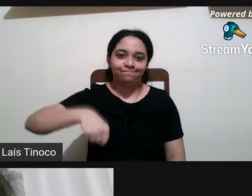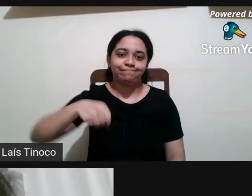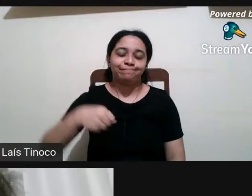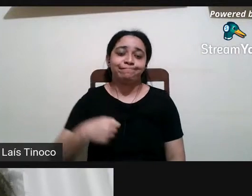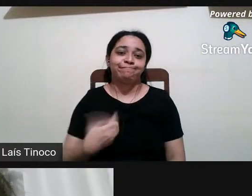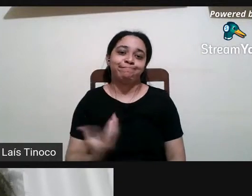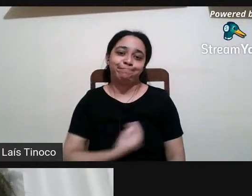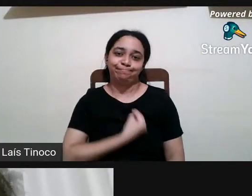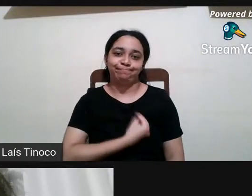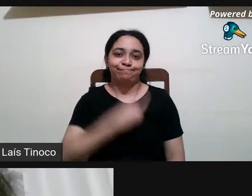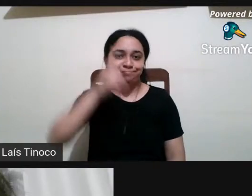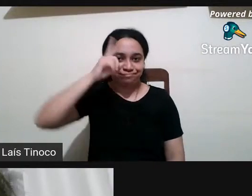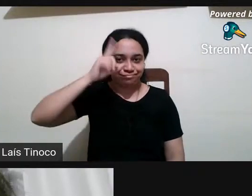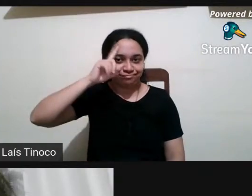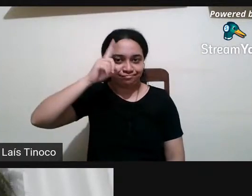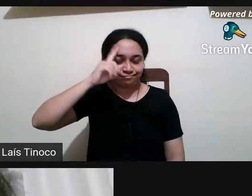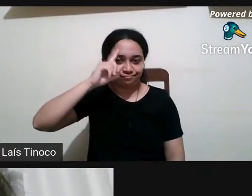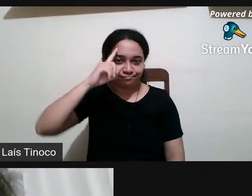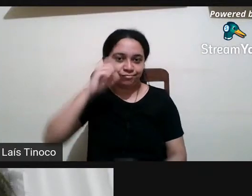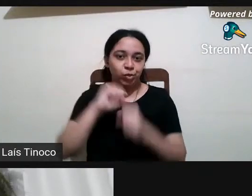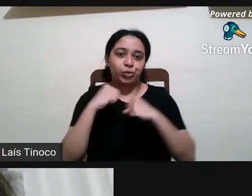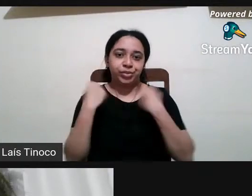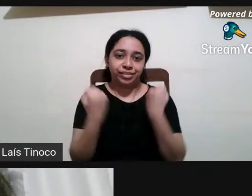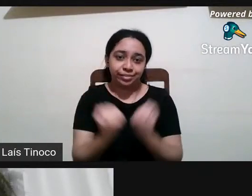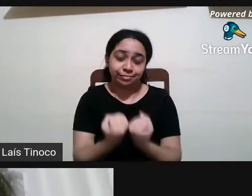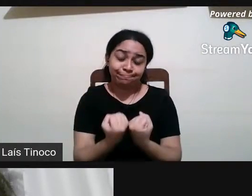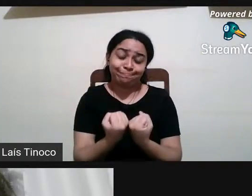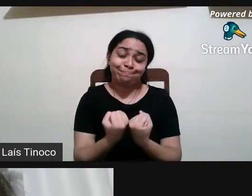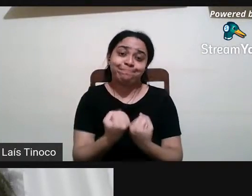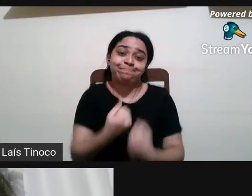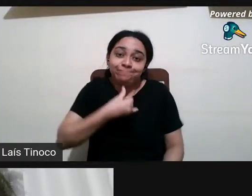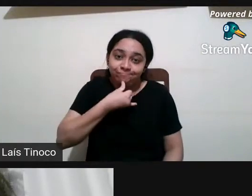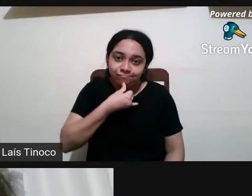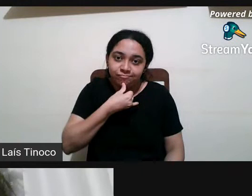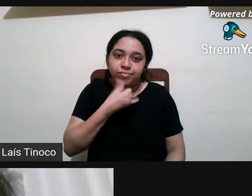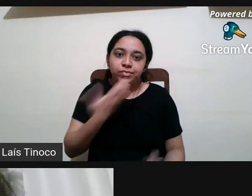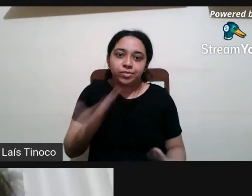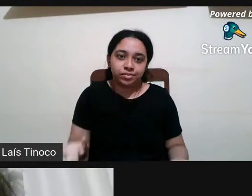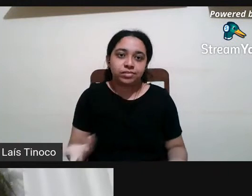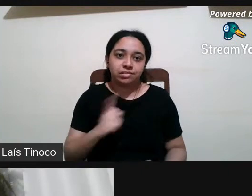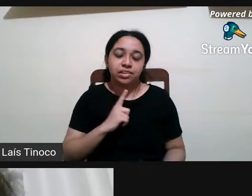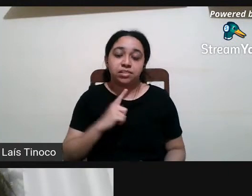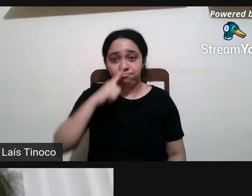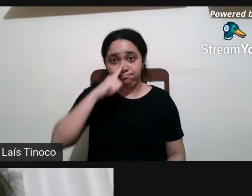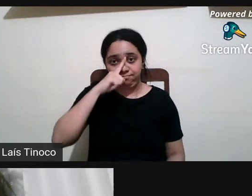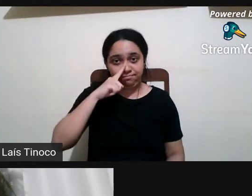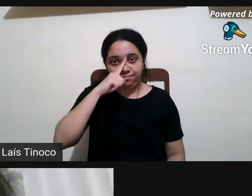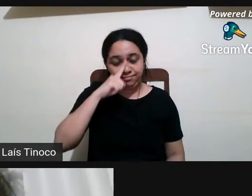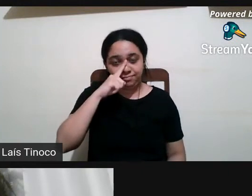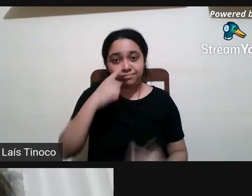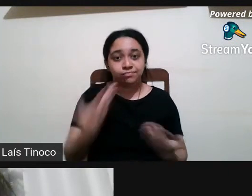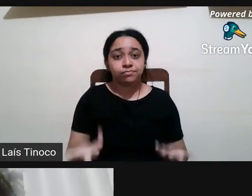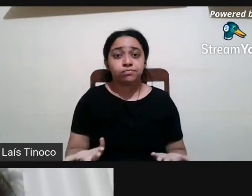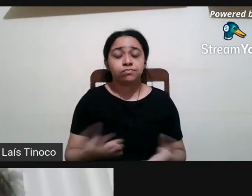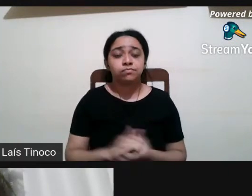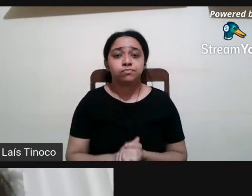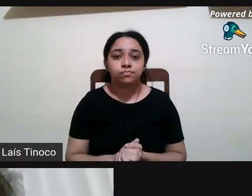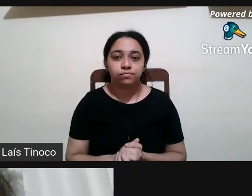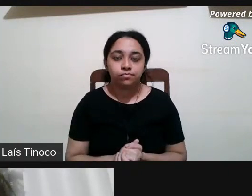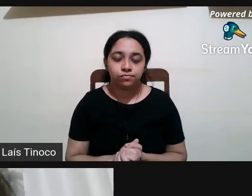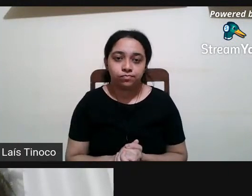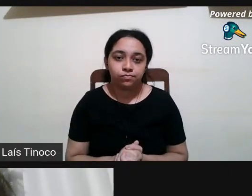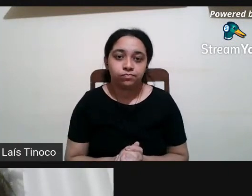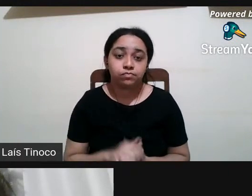e, infelizmente, tem o seu preço, né? Sem dúvida. E durante a